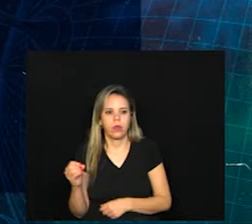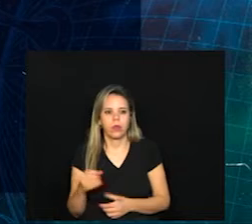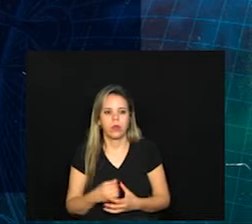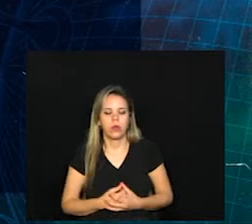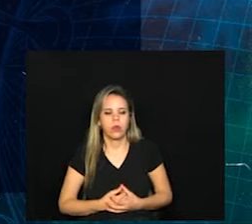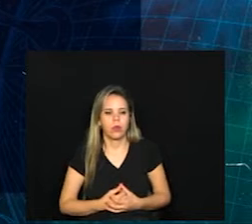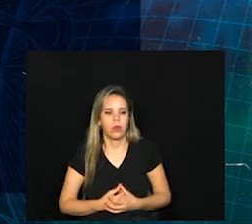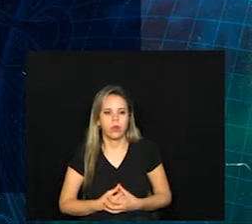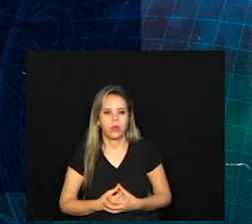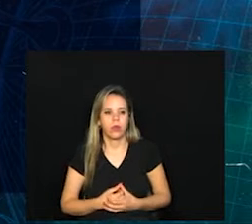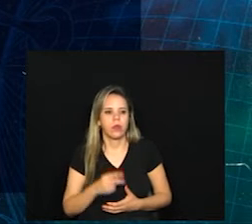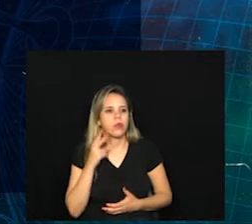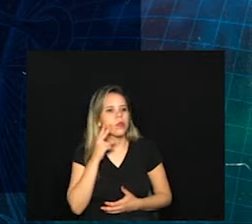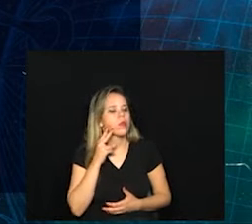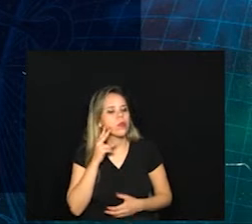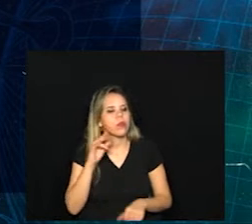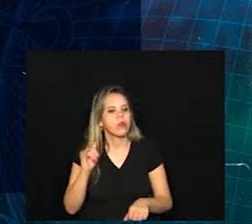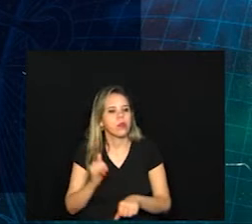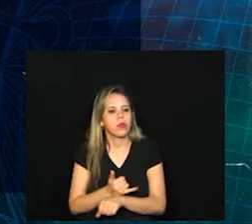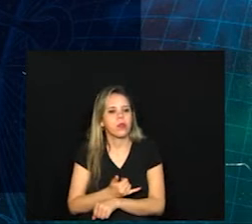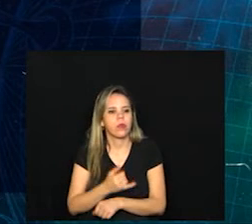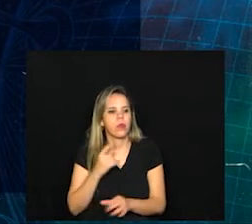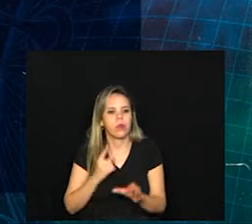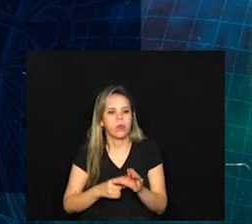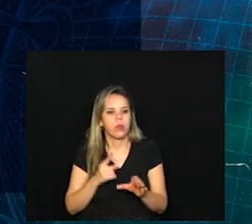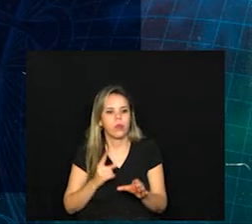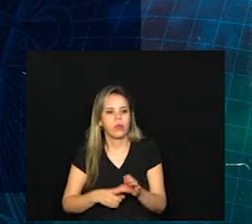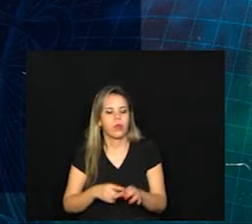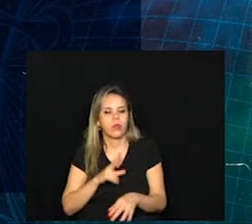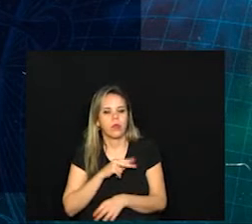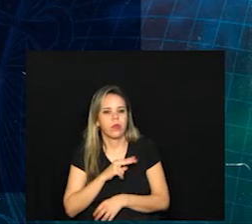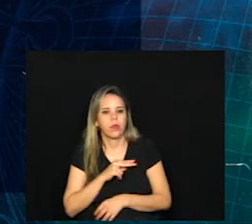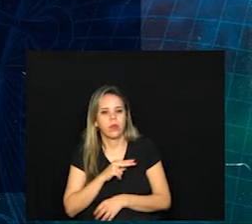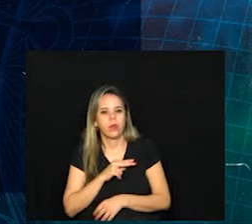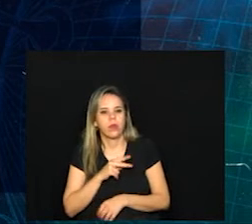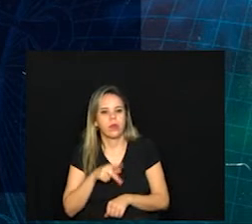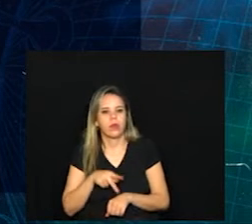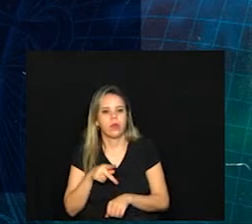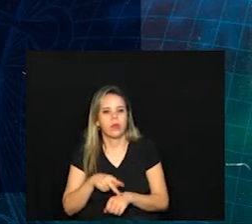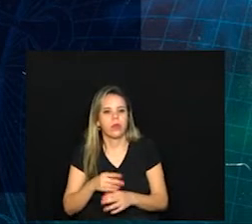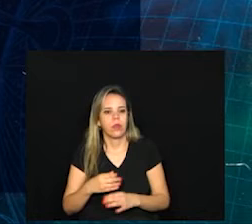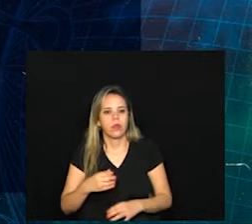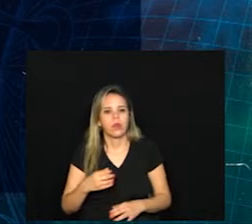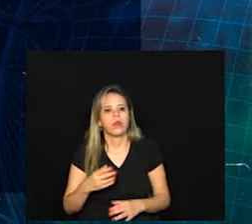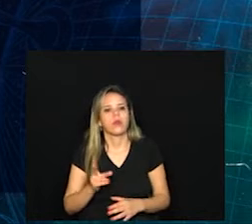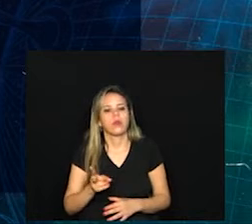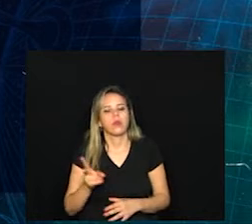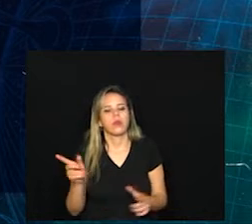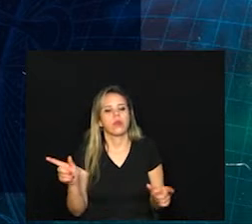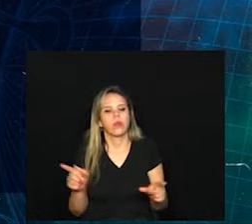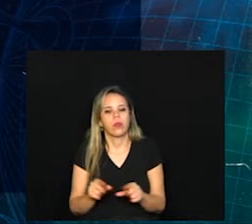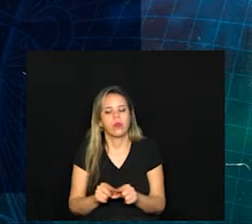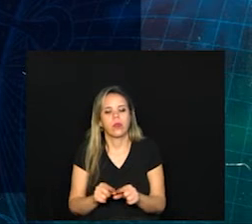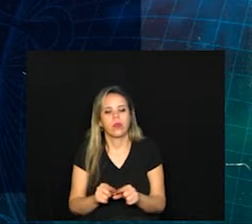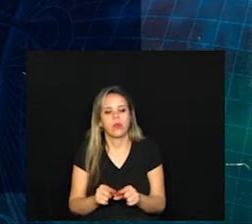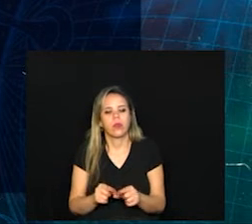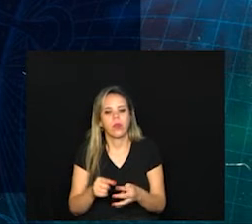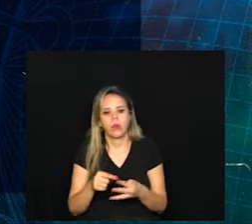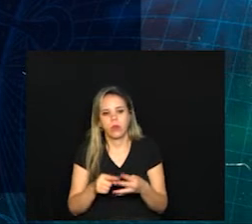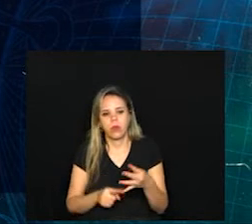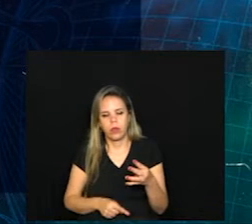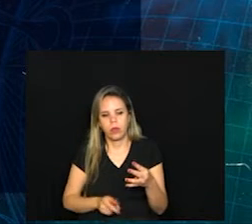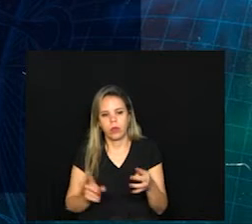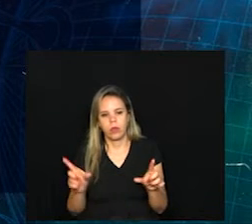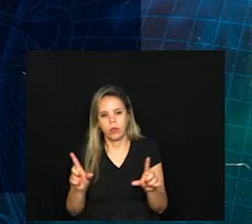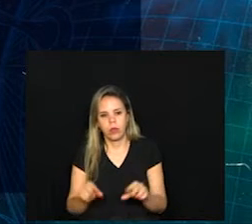e 100. Vinhedo, Jaguariúna, Cosmópolis, Artur Nogueira, Pedreira e continuam aqueles últimos quatro